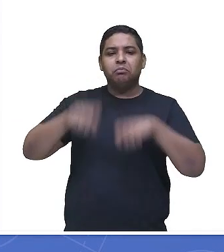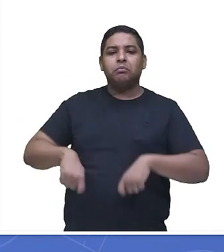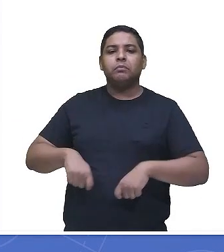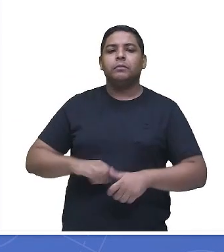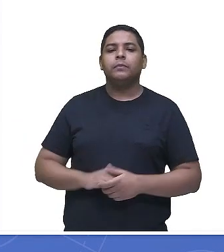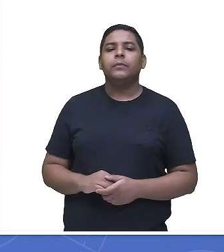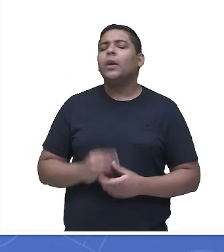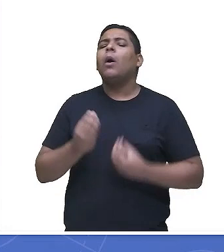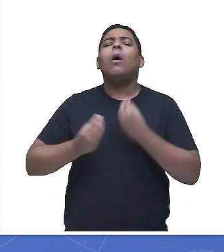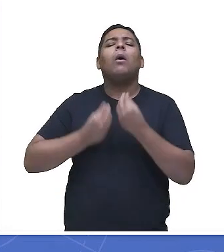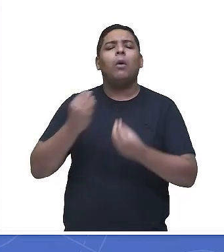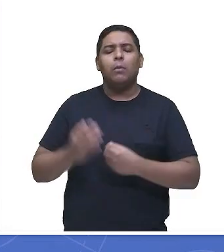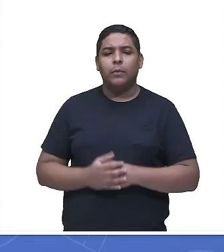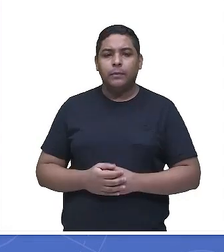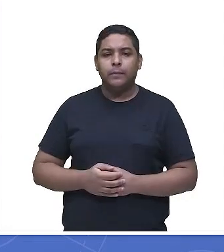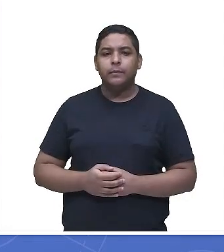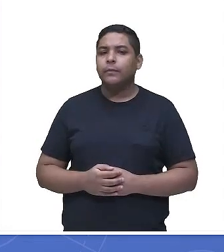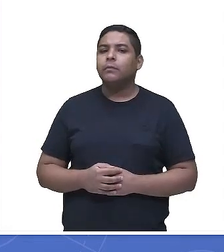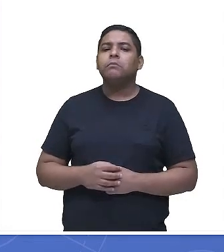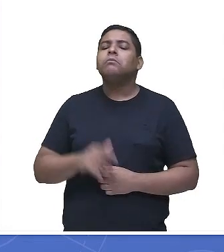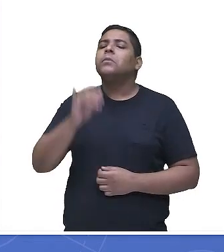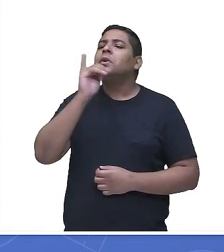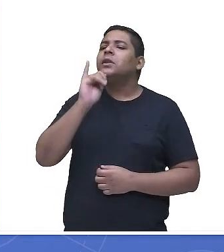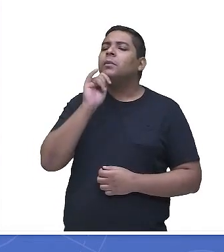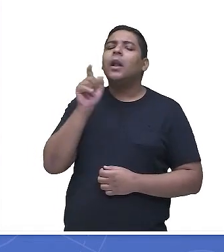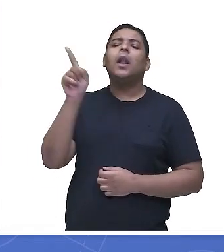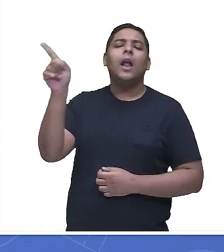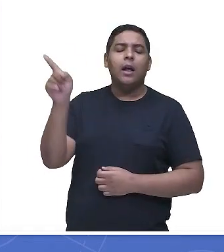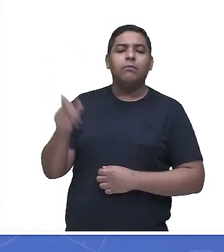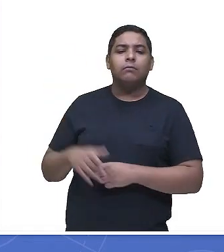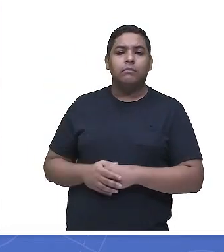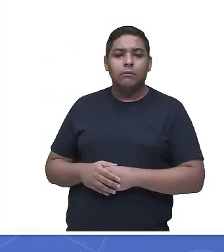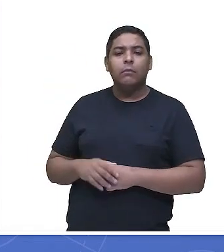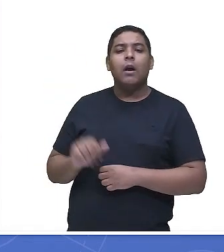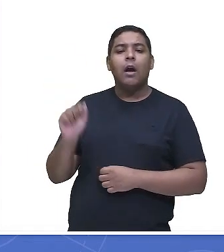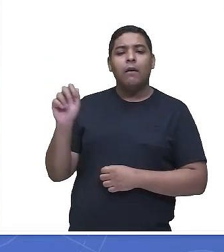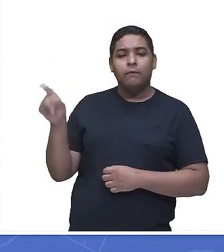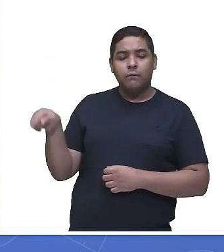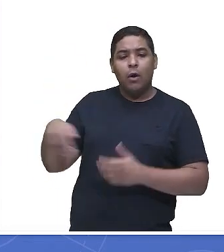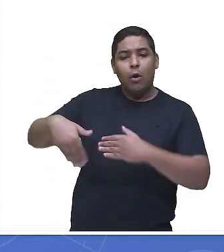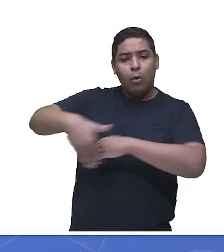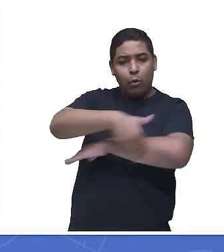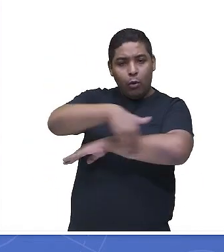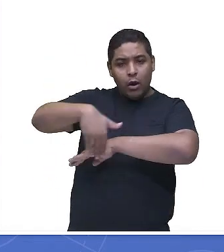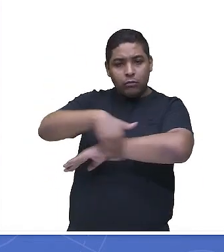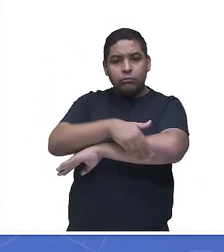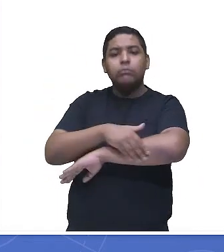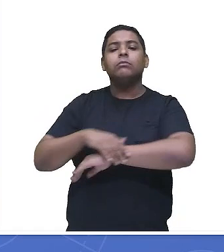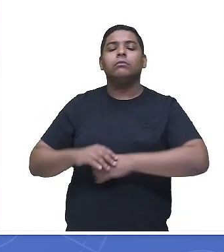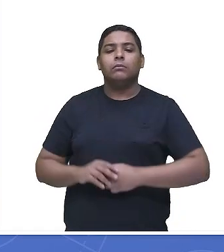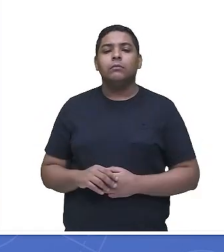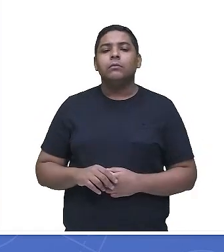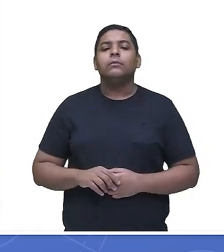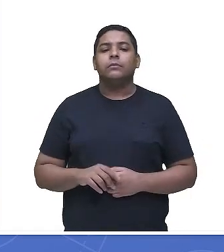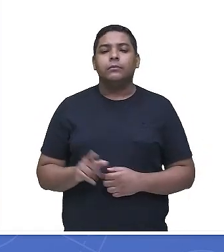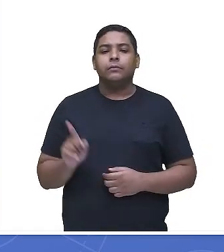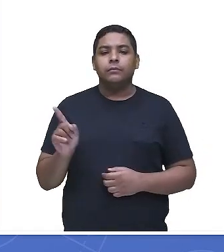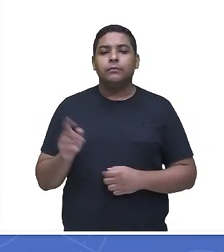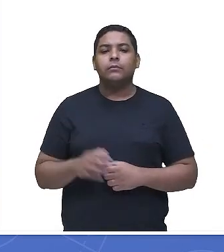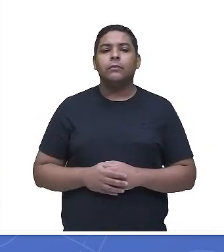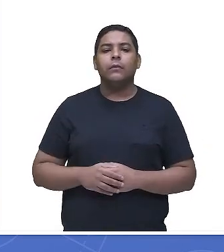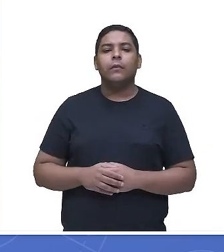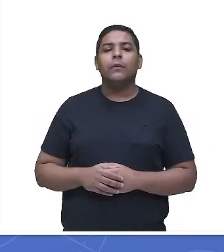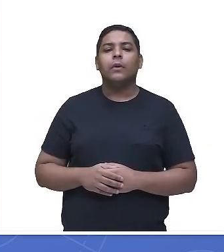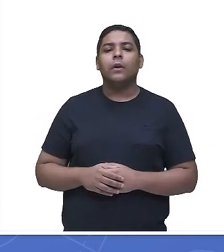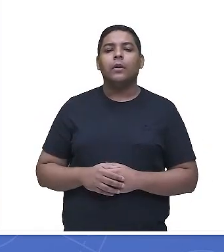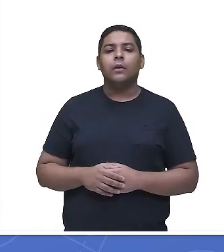eu tô lá na Djalma Batista, não é? Lá no mês de julho, agosto, meu Deus, que é super